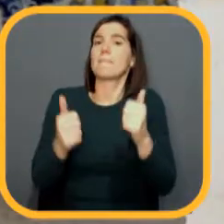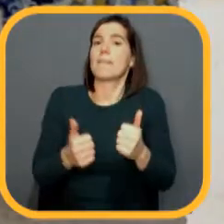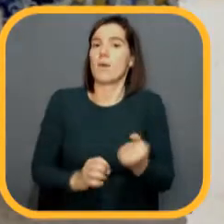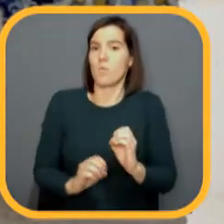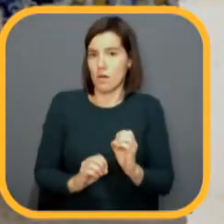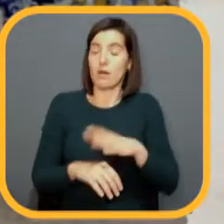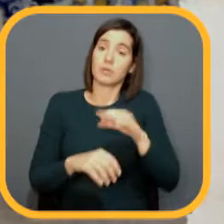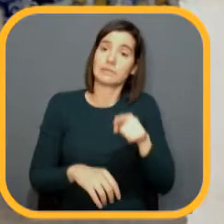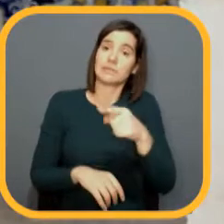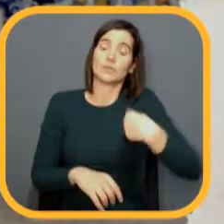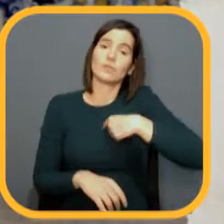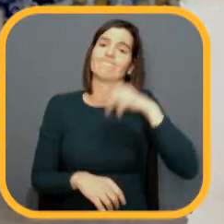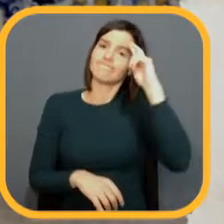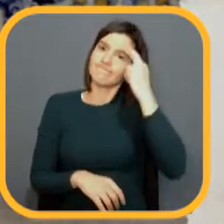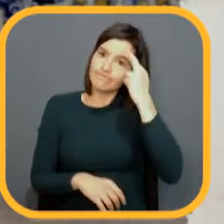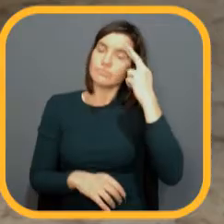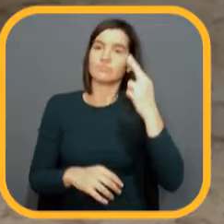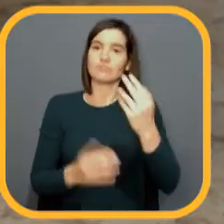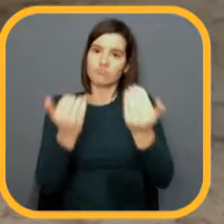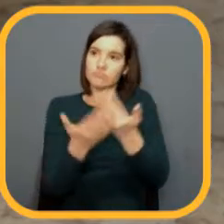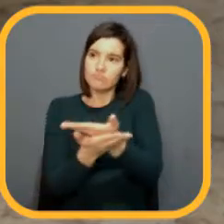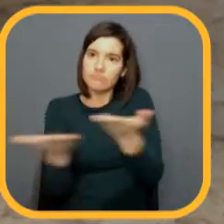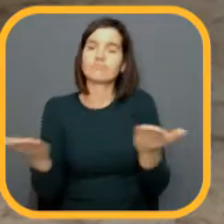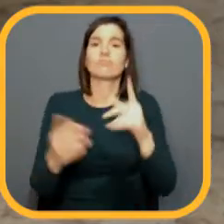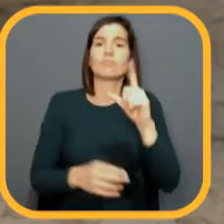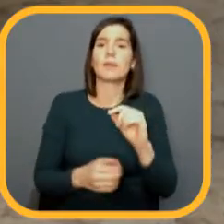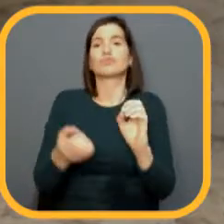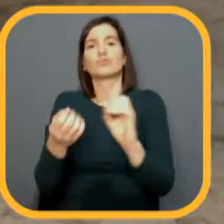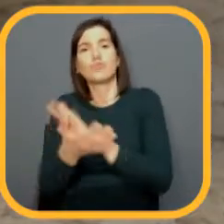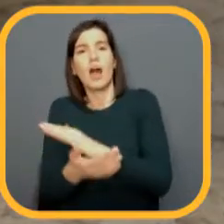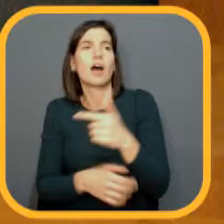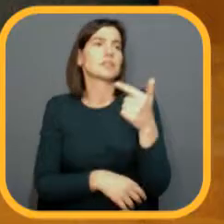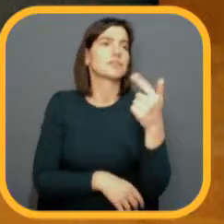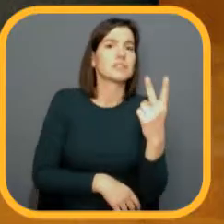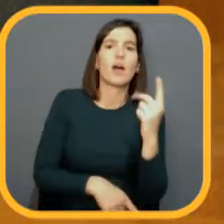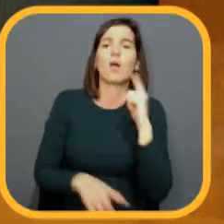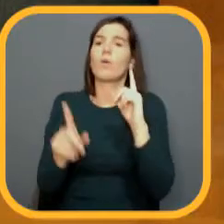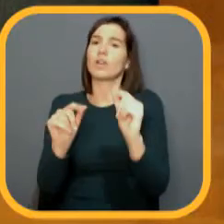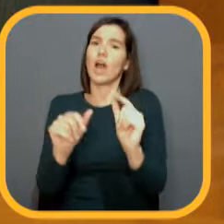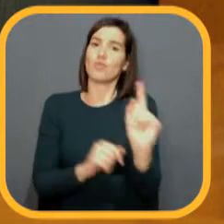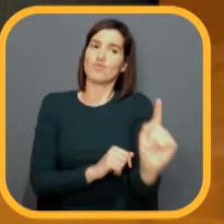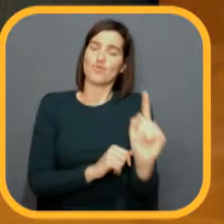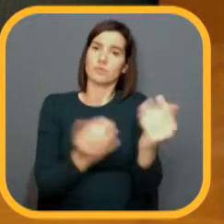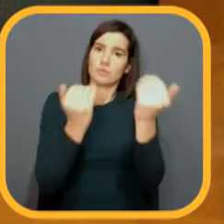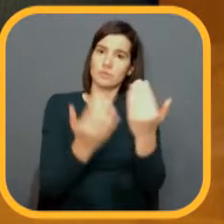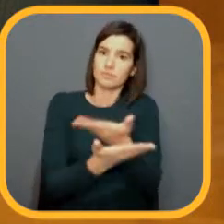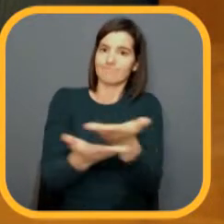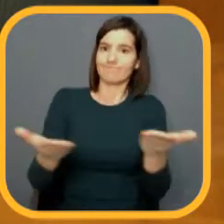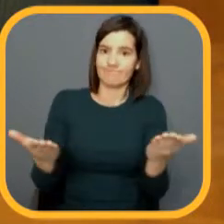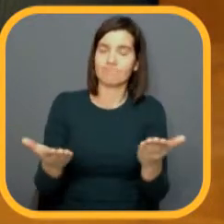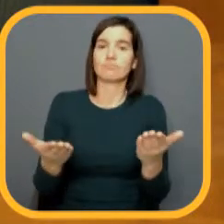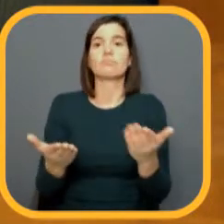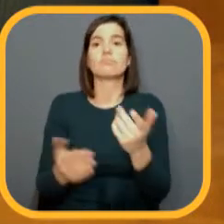é por isso que da nossa parte existe um esforço para dialogar com a comunicação social e com a população, por intermédio da comunicação